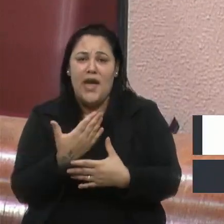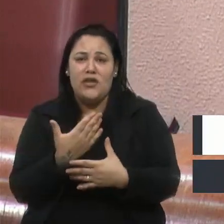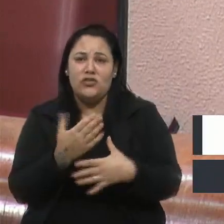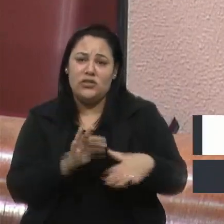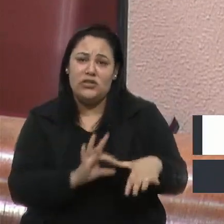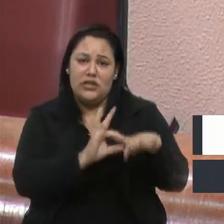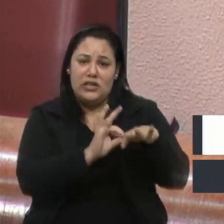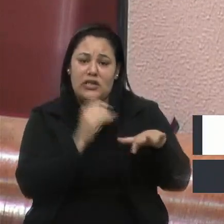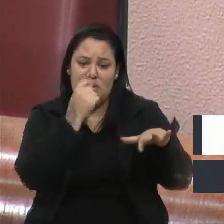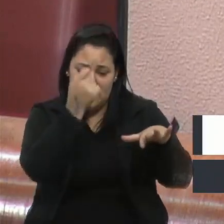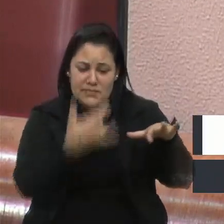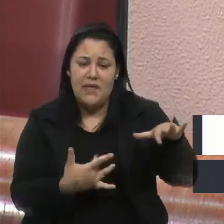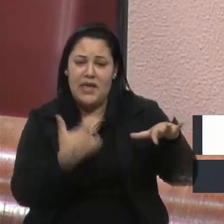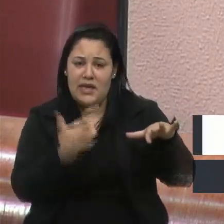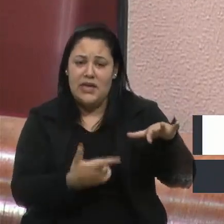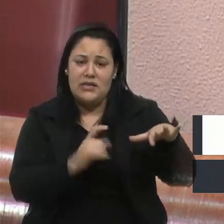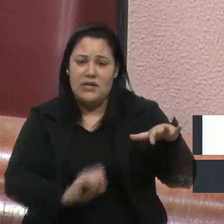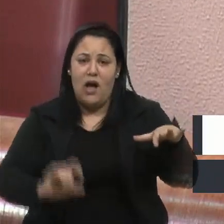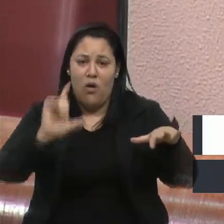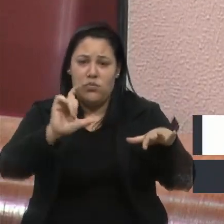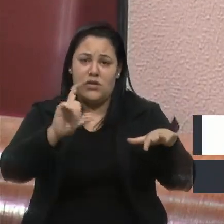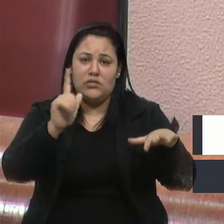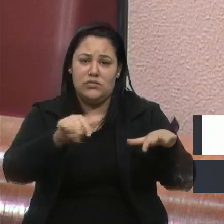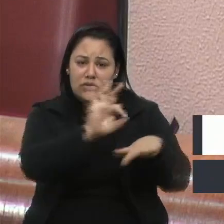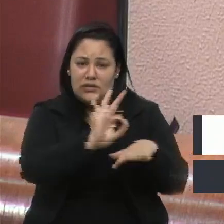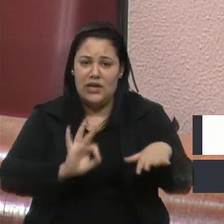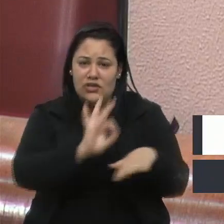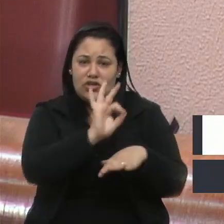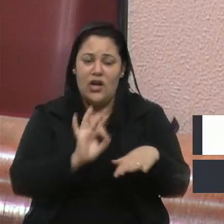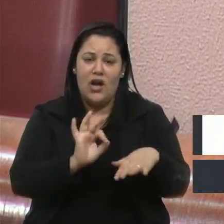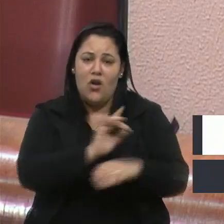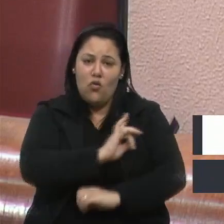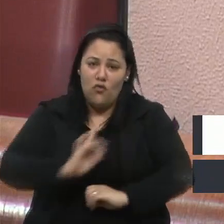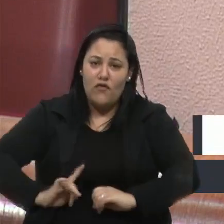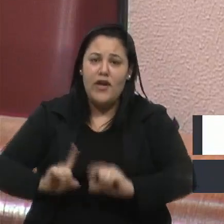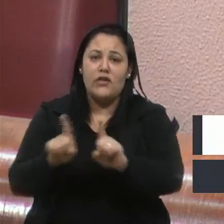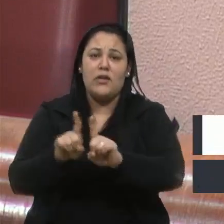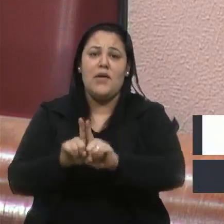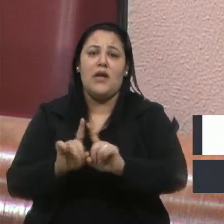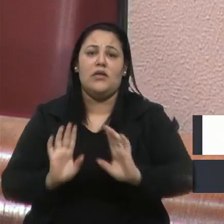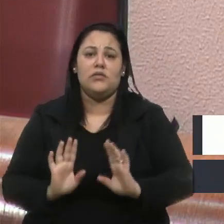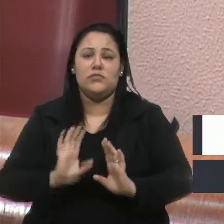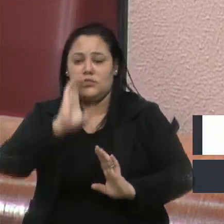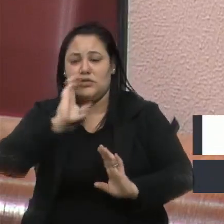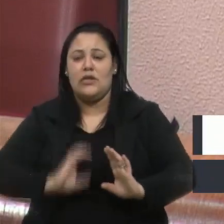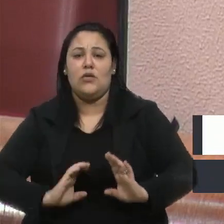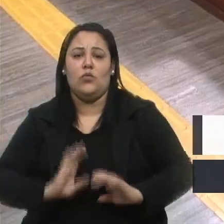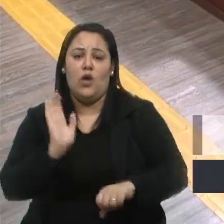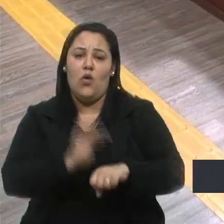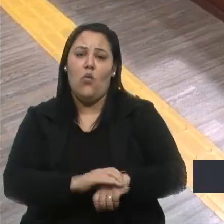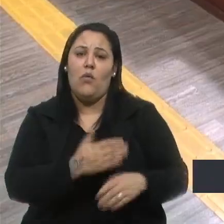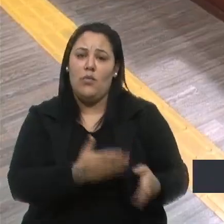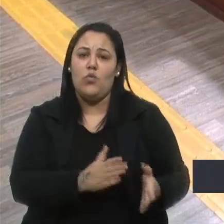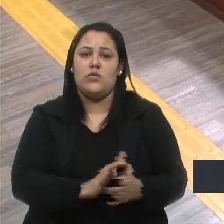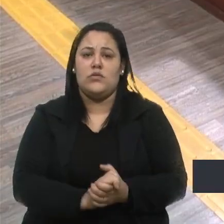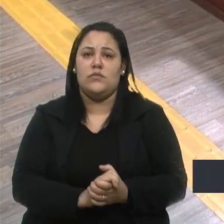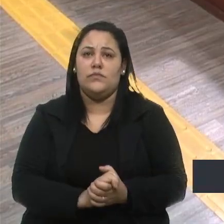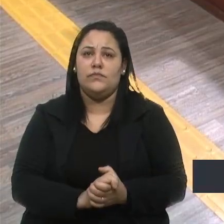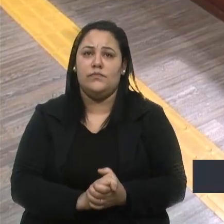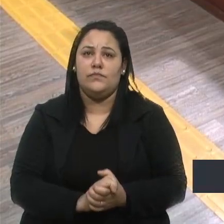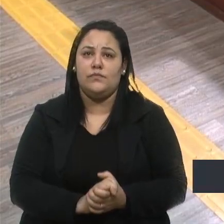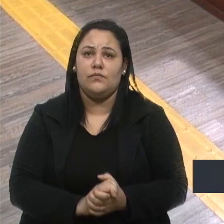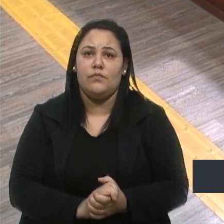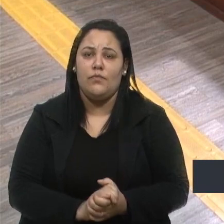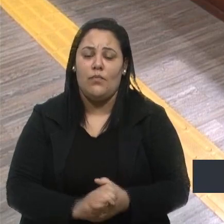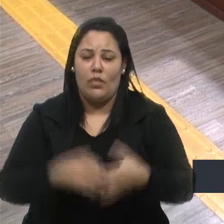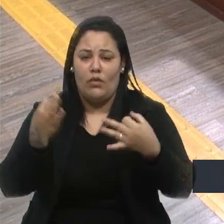explique esse aumento aqui e taxar o governo, o cidadão. Obrigado. Perfeito, vereador Bressan.